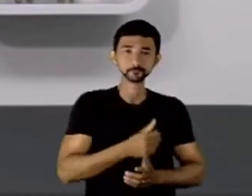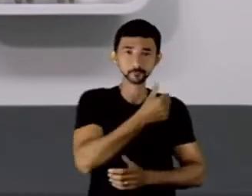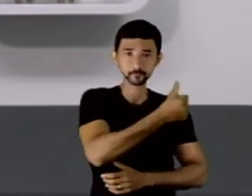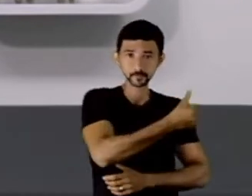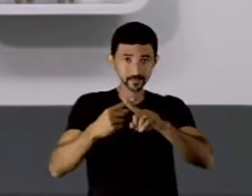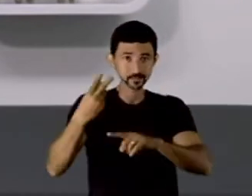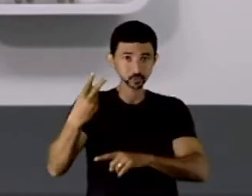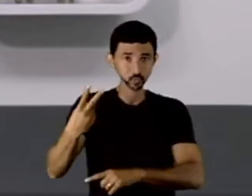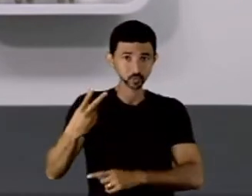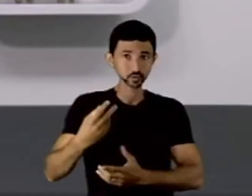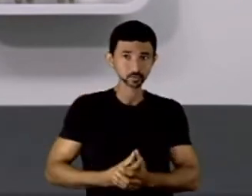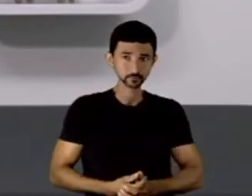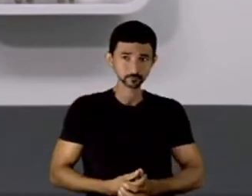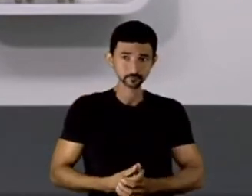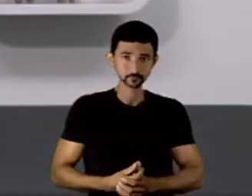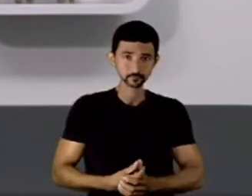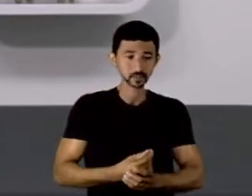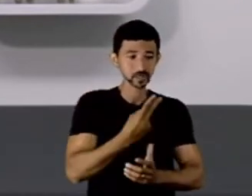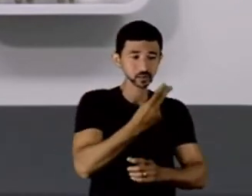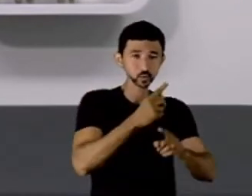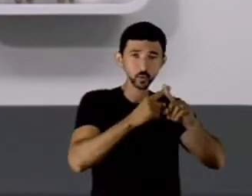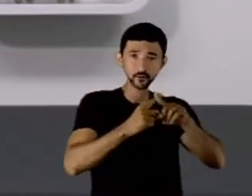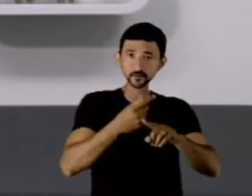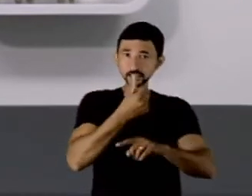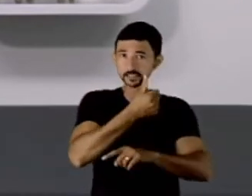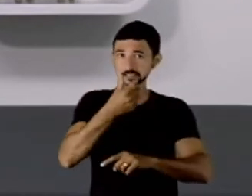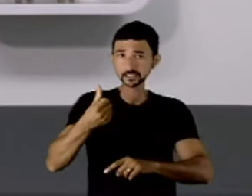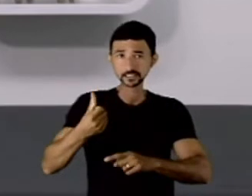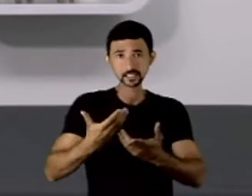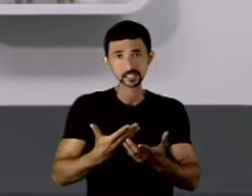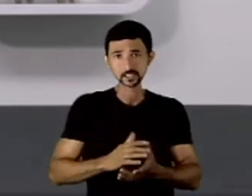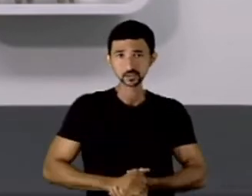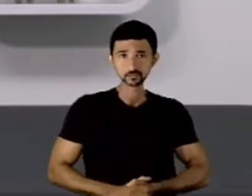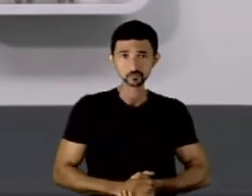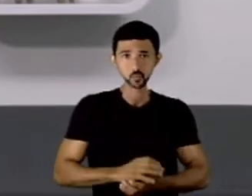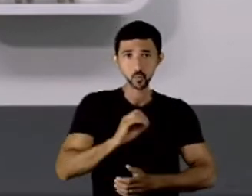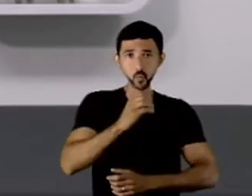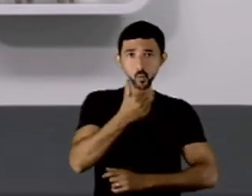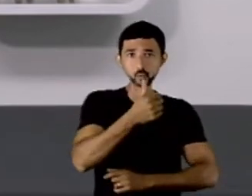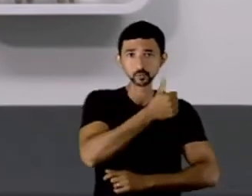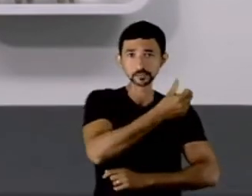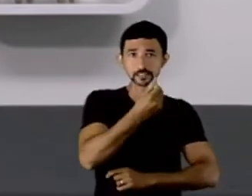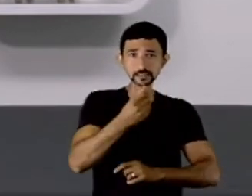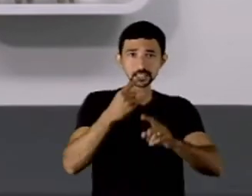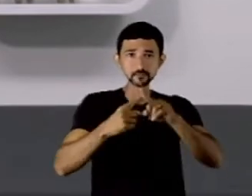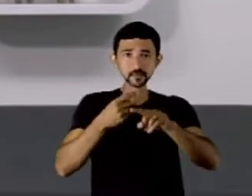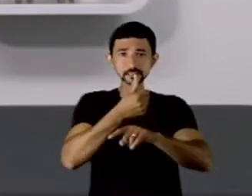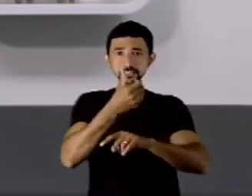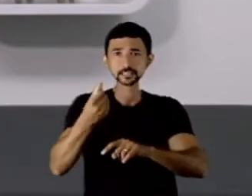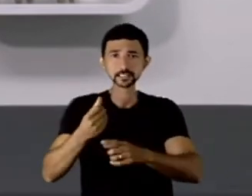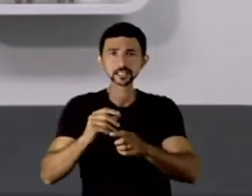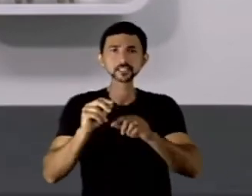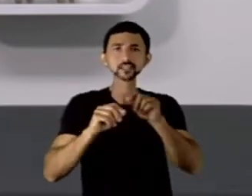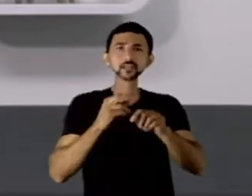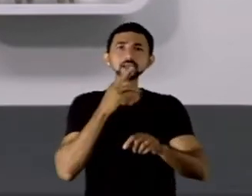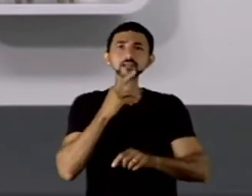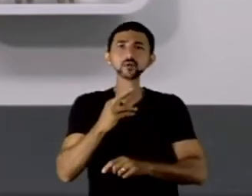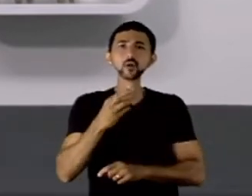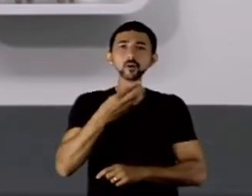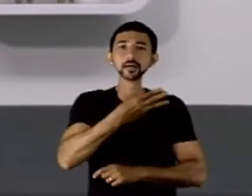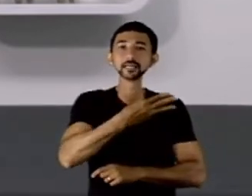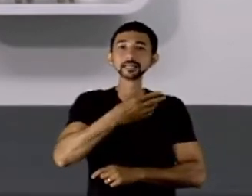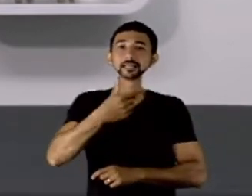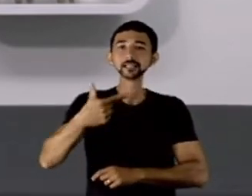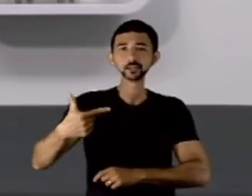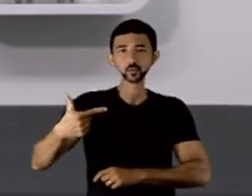16 vezes 2, 2 vezes 16, ou 16 mais 16, que é igual a 32 voltas.